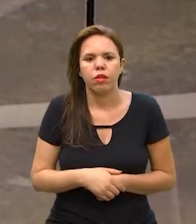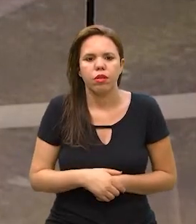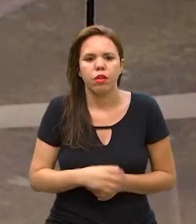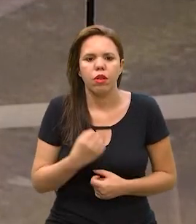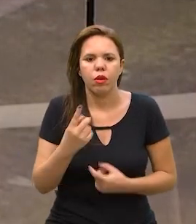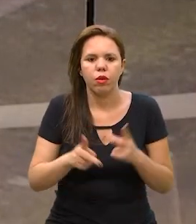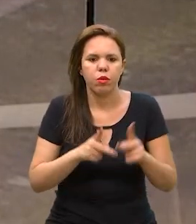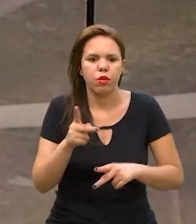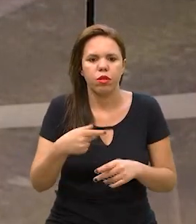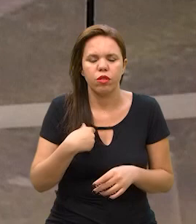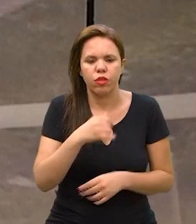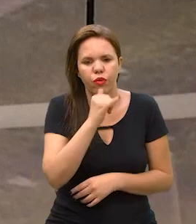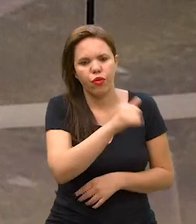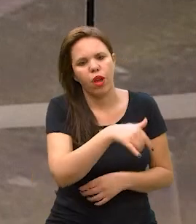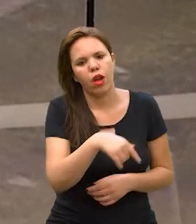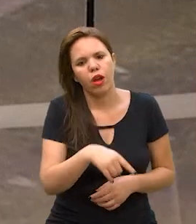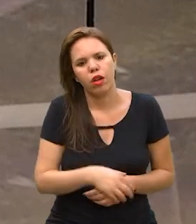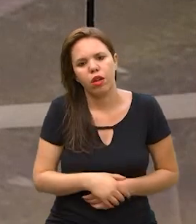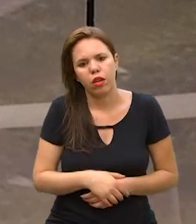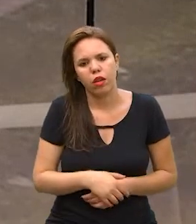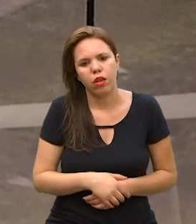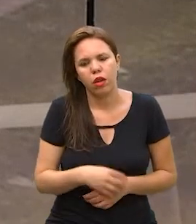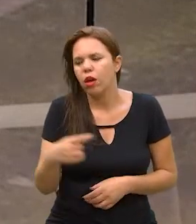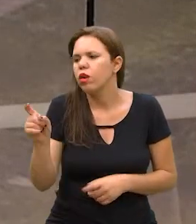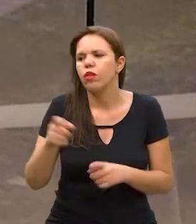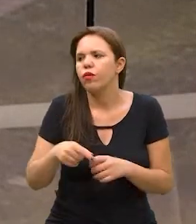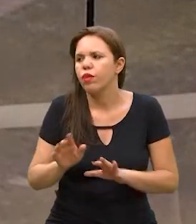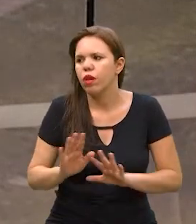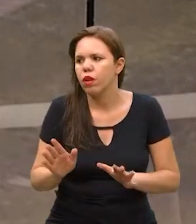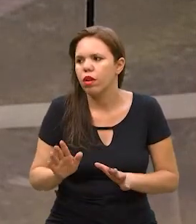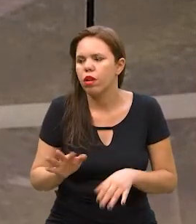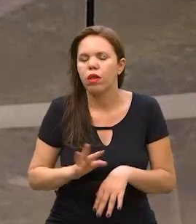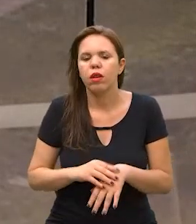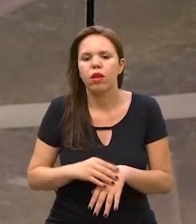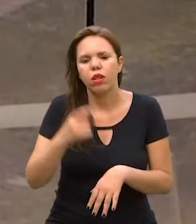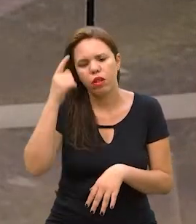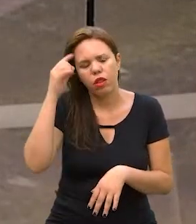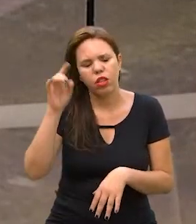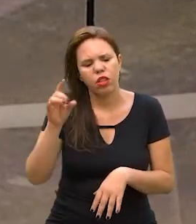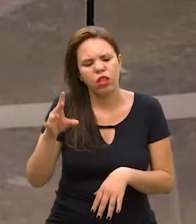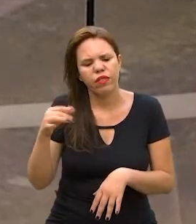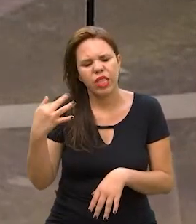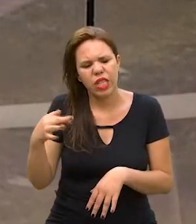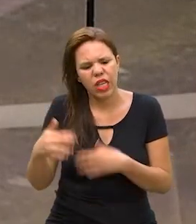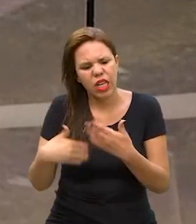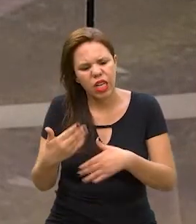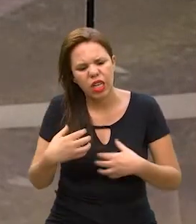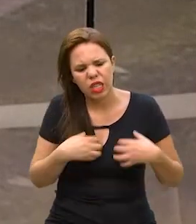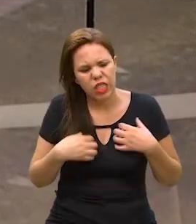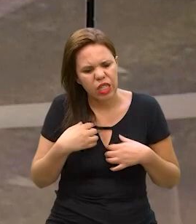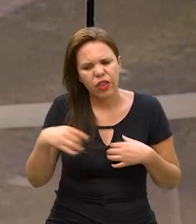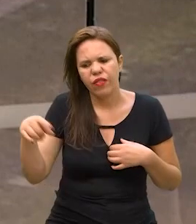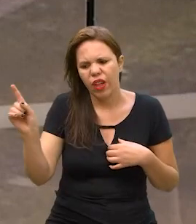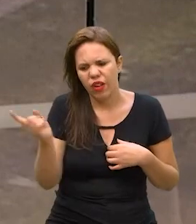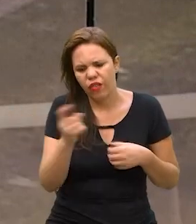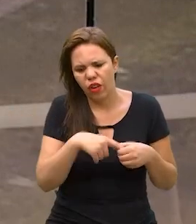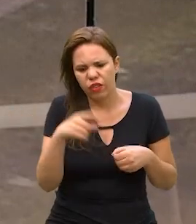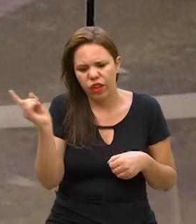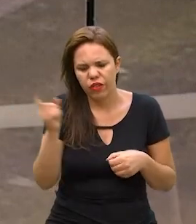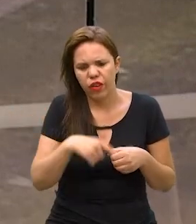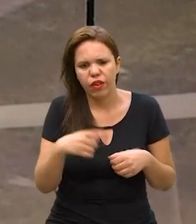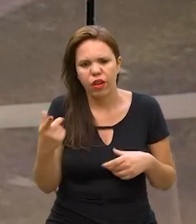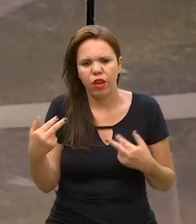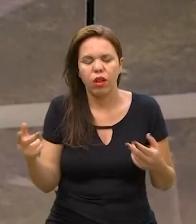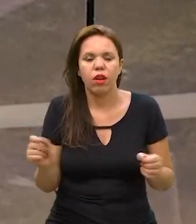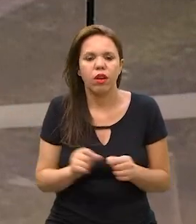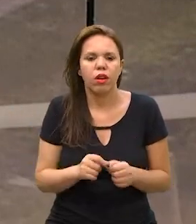tem algumas pessoas que a gente fala assim, mas você não vai no médico? Você está com essa dorzinha de cabeça faz tempo aí incomodando, vai e volta, e aí, ou isso